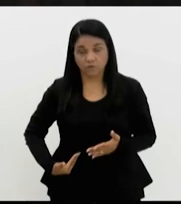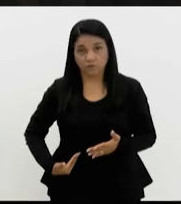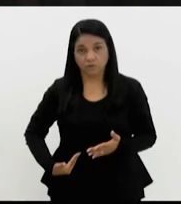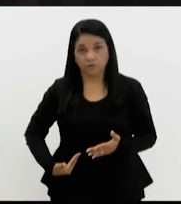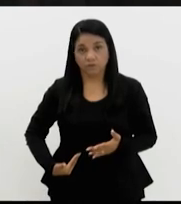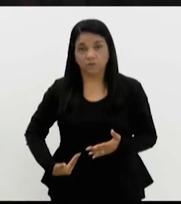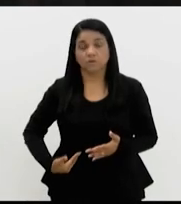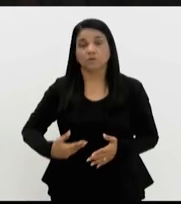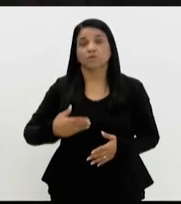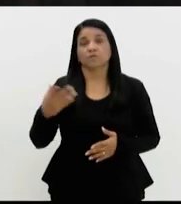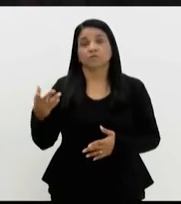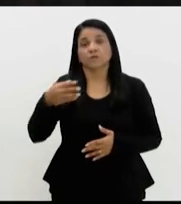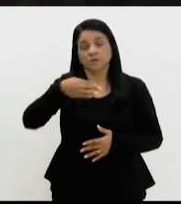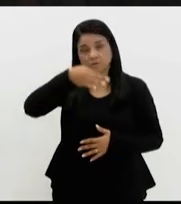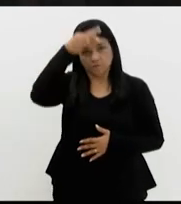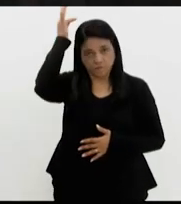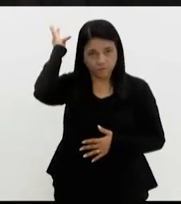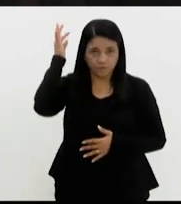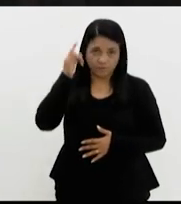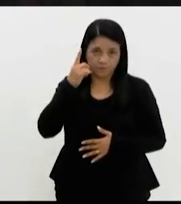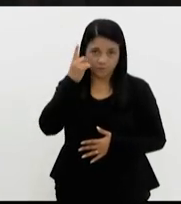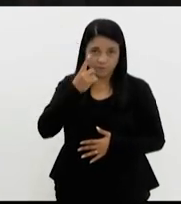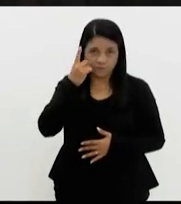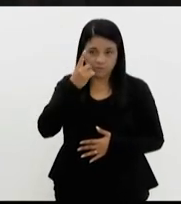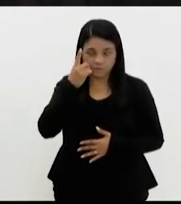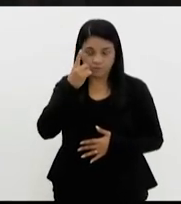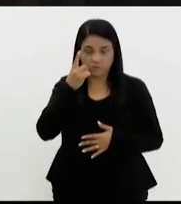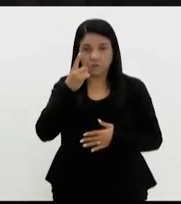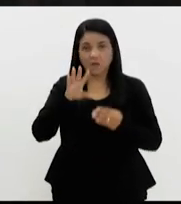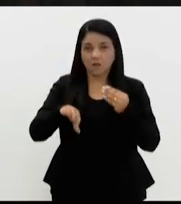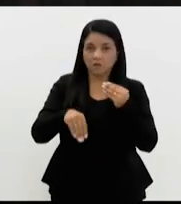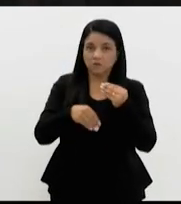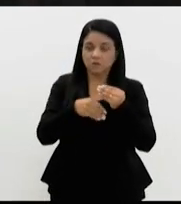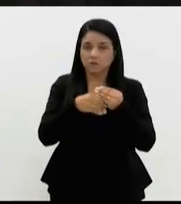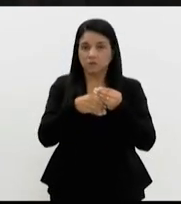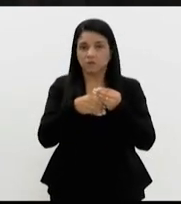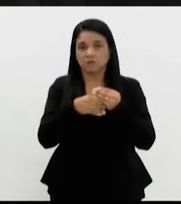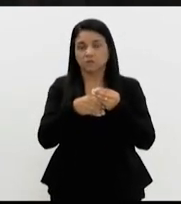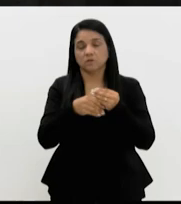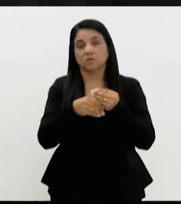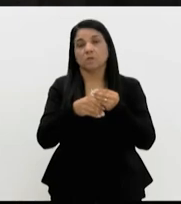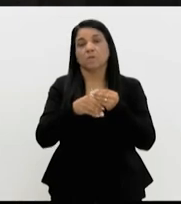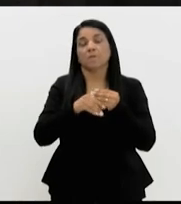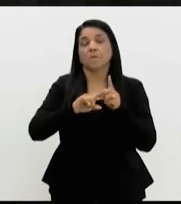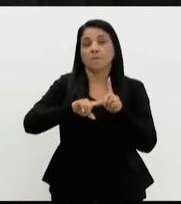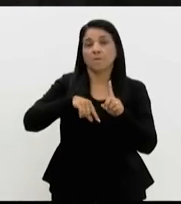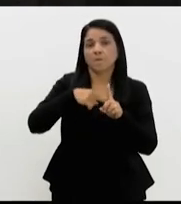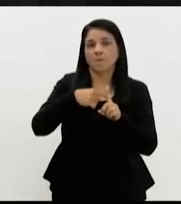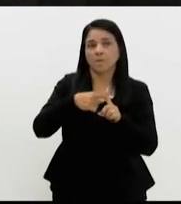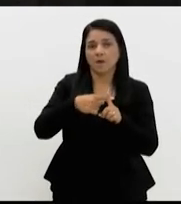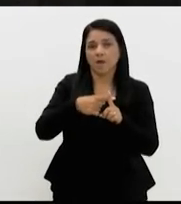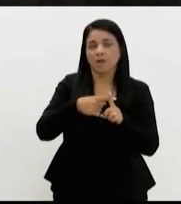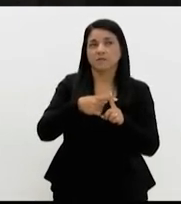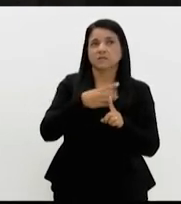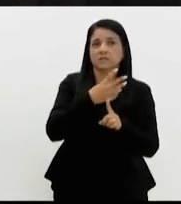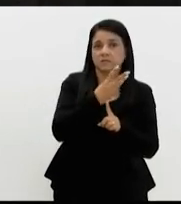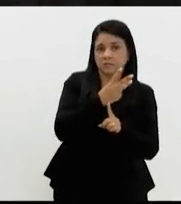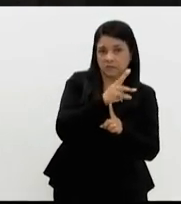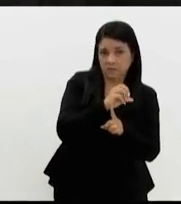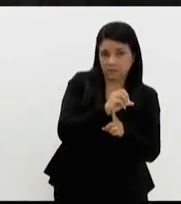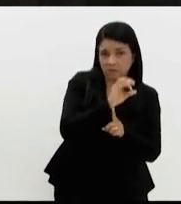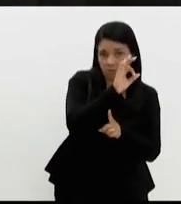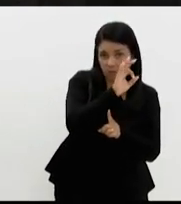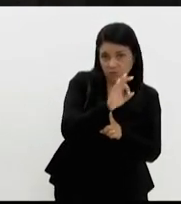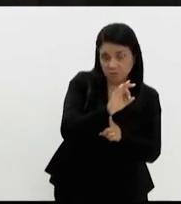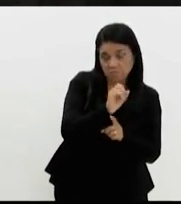Fred Pacheco, está adicionando, além daqueles 30%, que são incertos, tem ano que